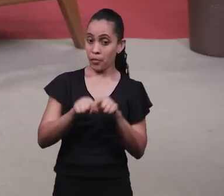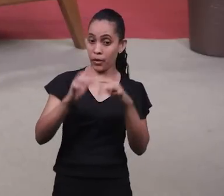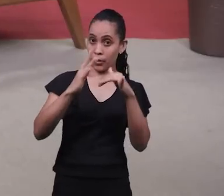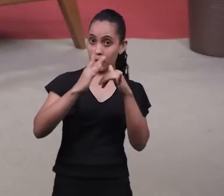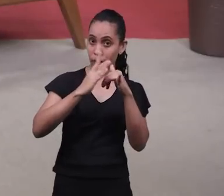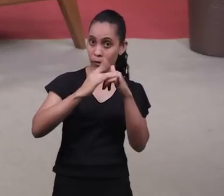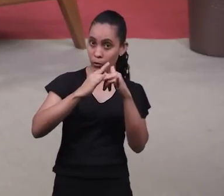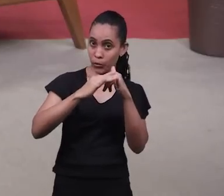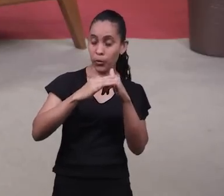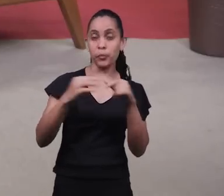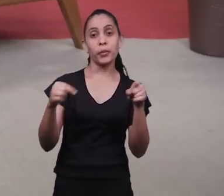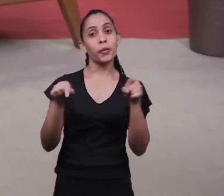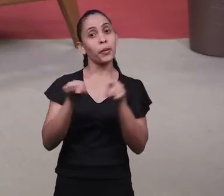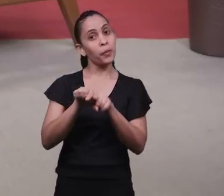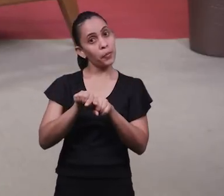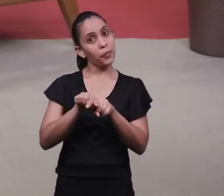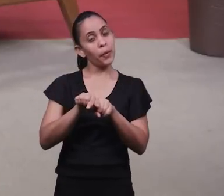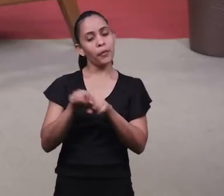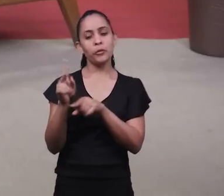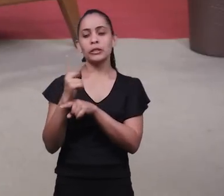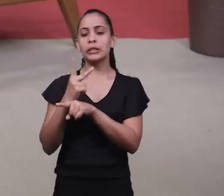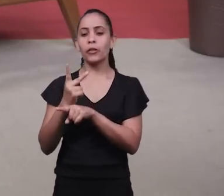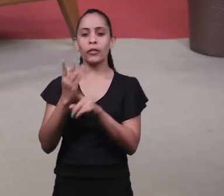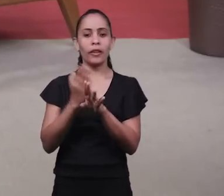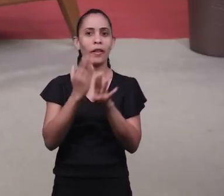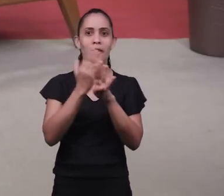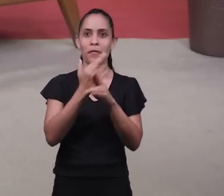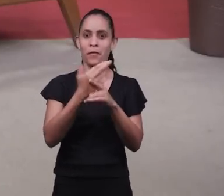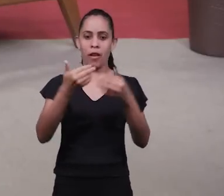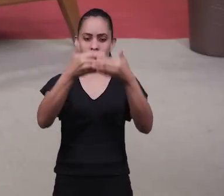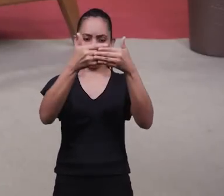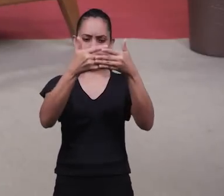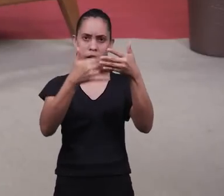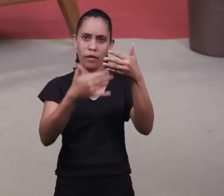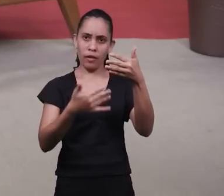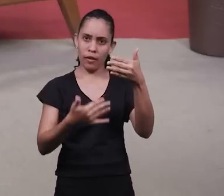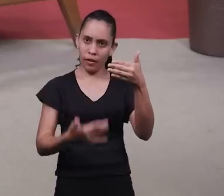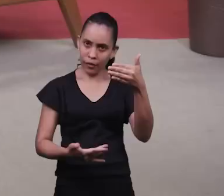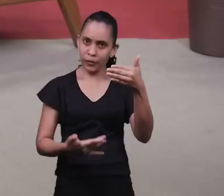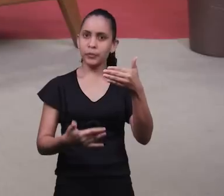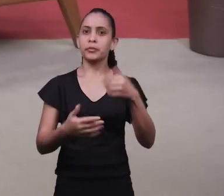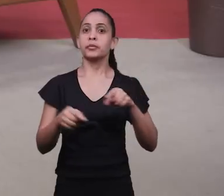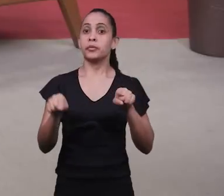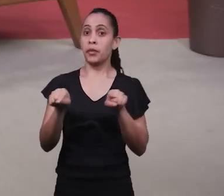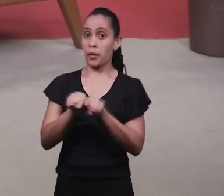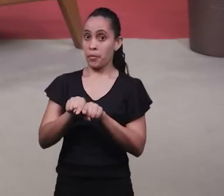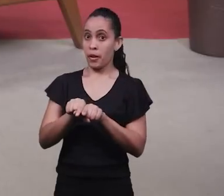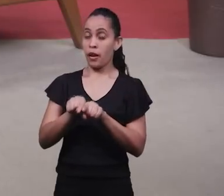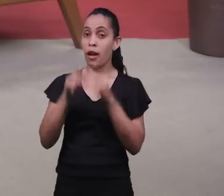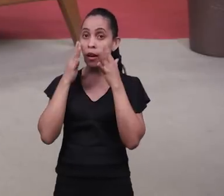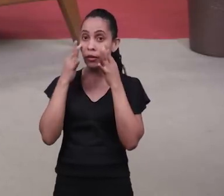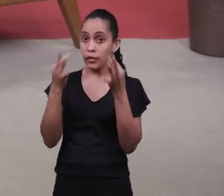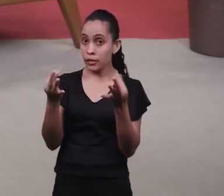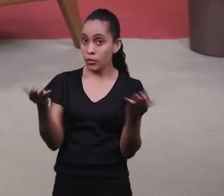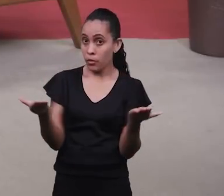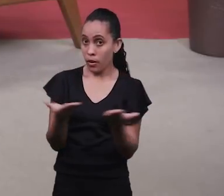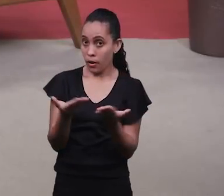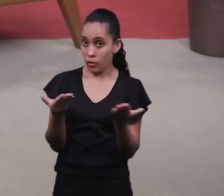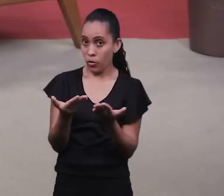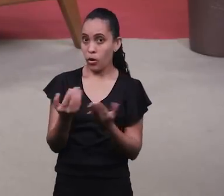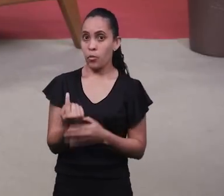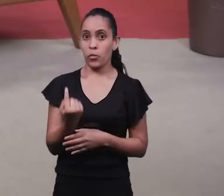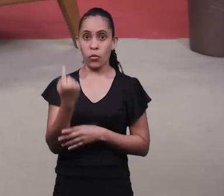Cristã Maranata no YouTube você encontra uma quantidade notável de conteúdos. Mas eu quero chamar a atenção para